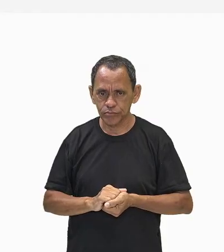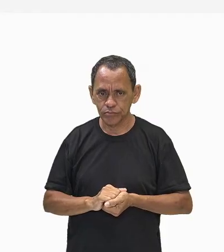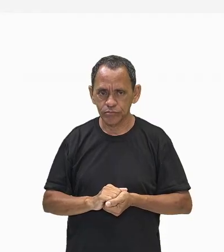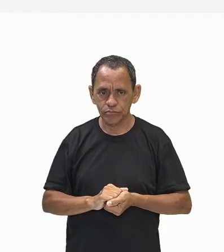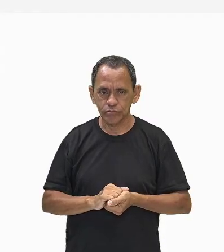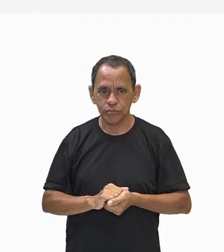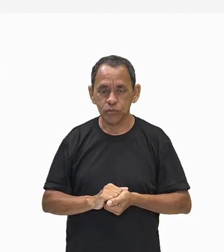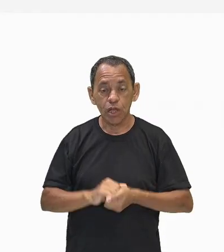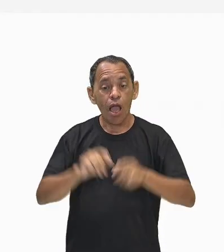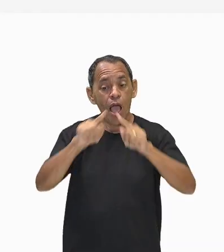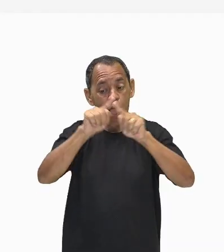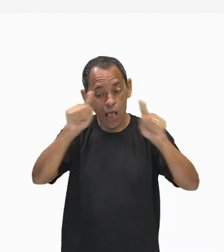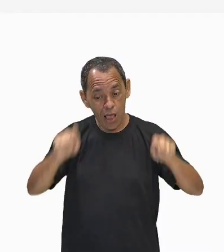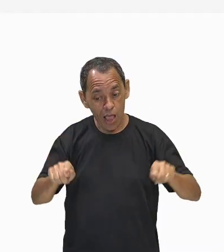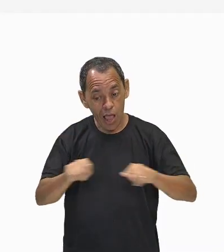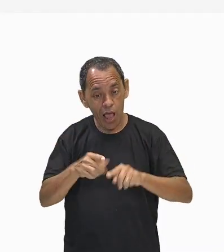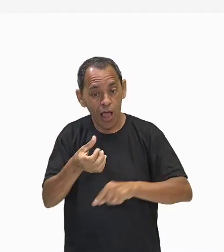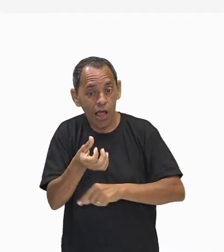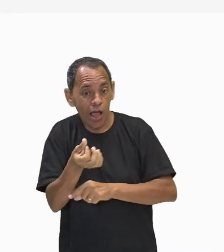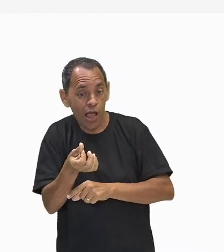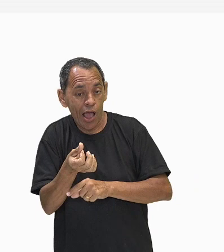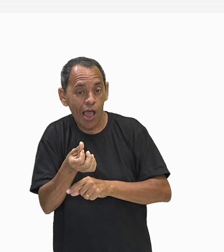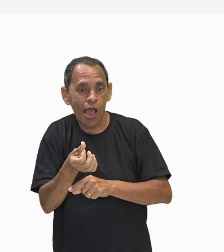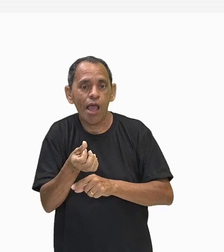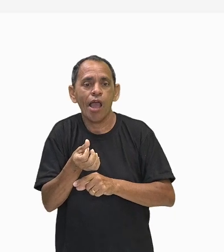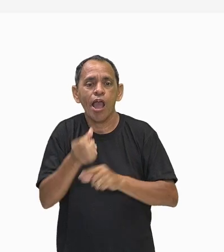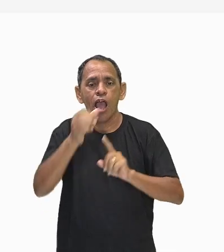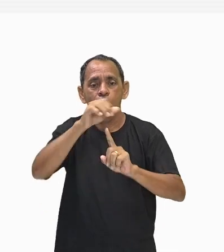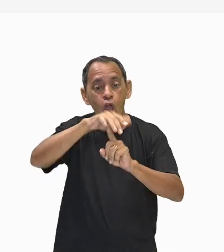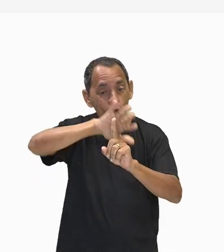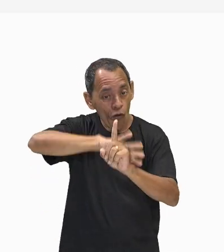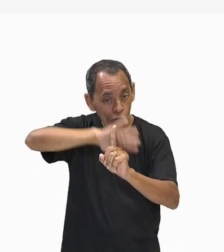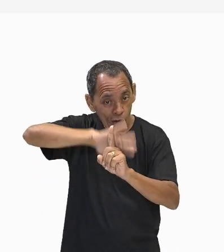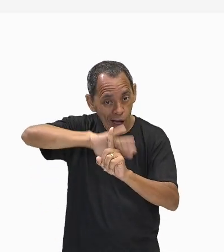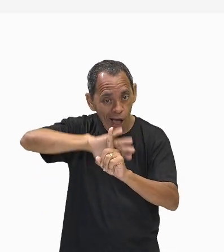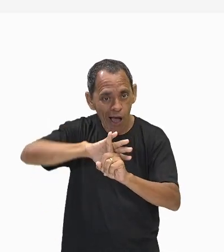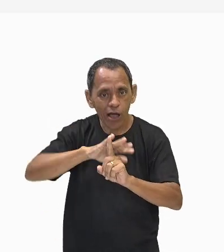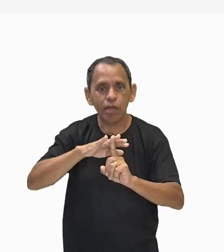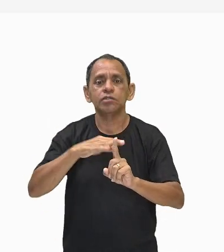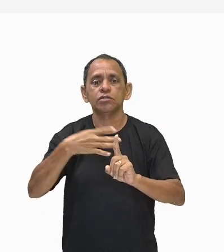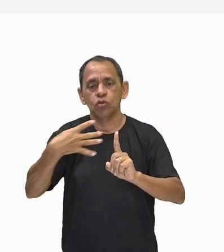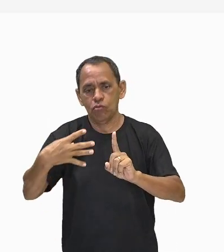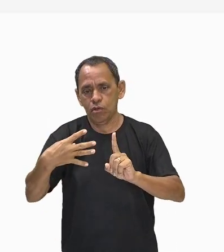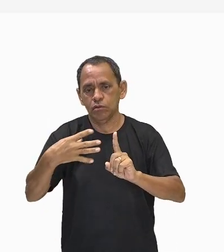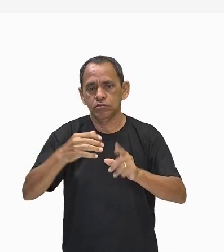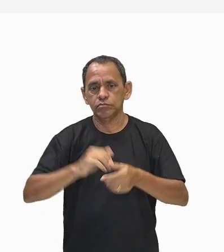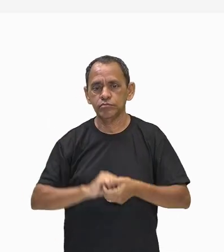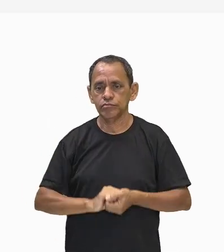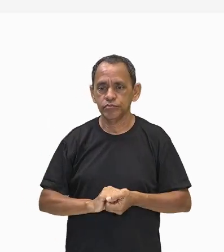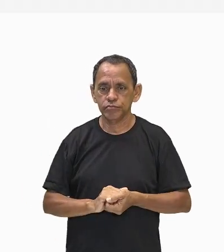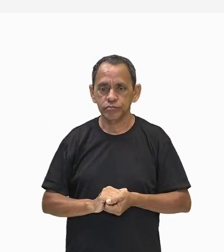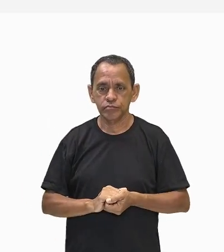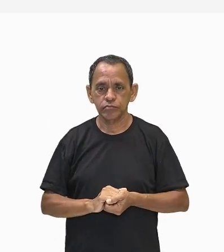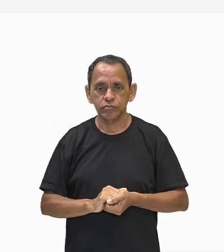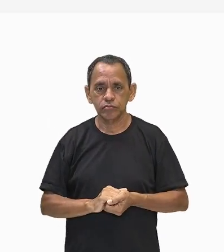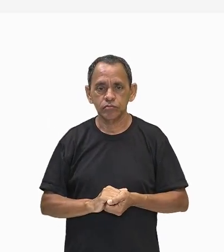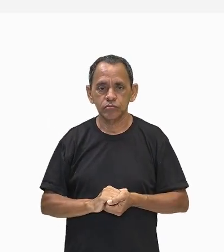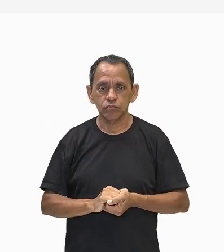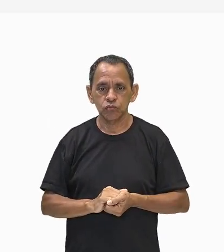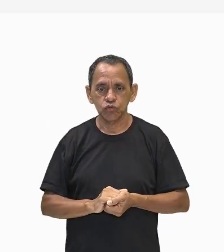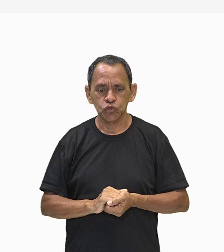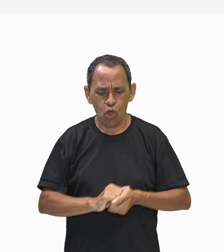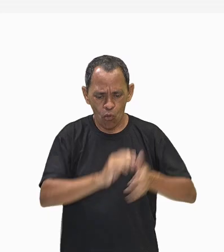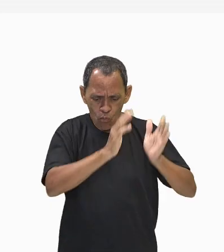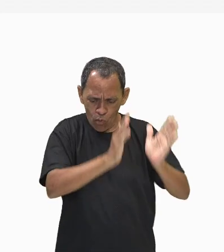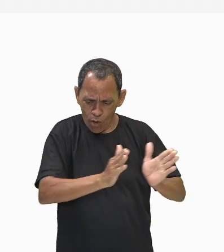6 arestas e 4 faces. Beleza? E suas faces